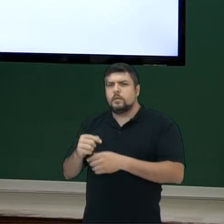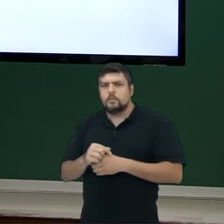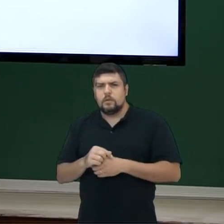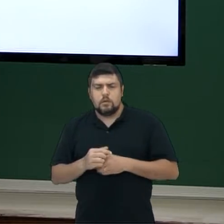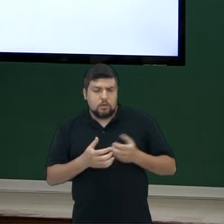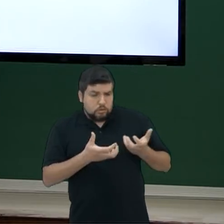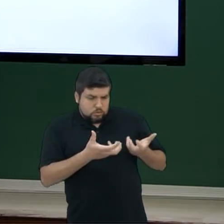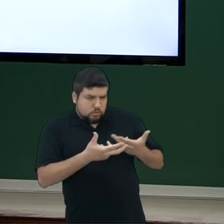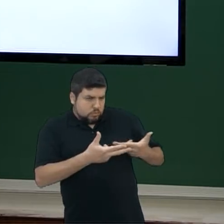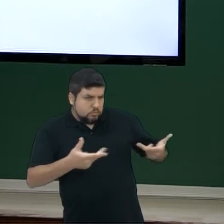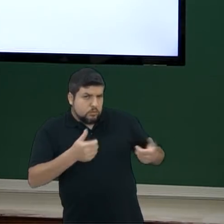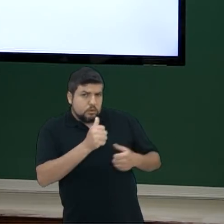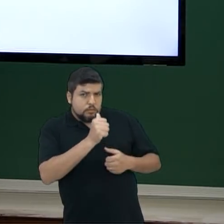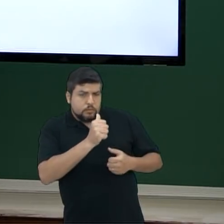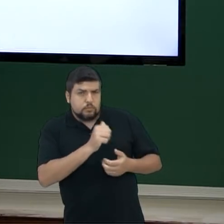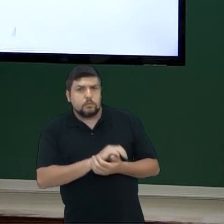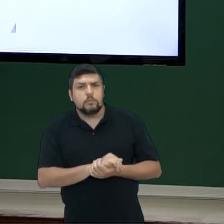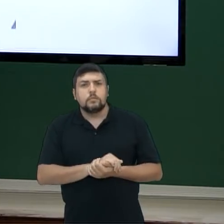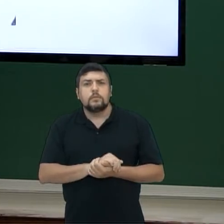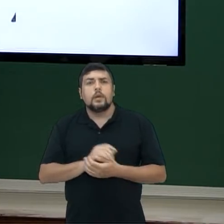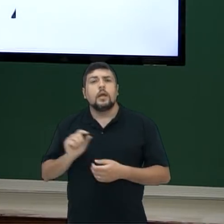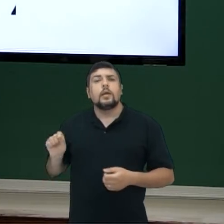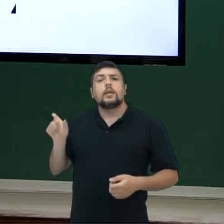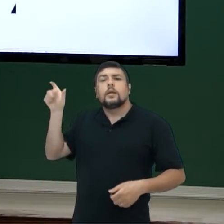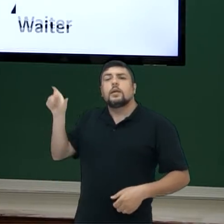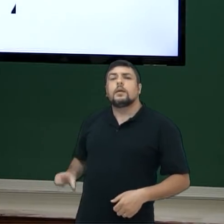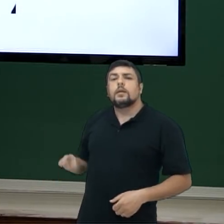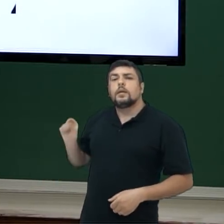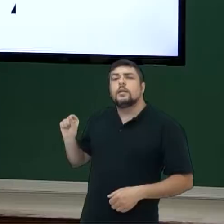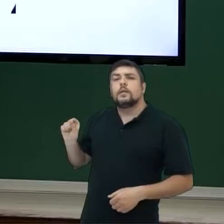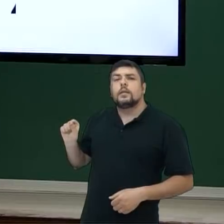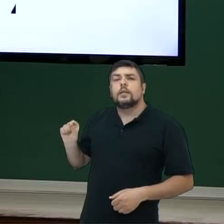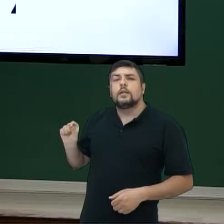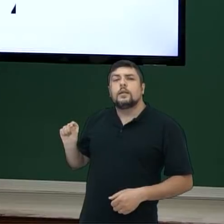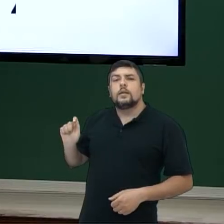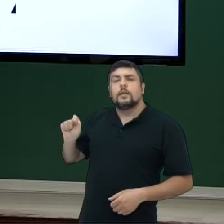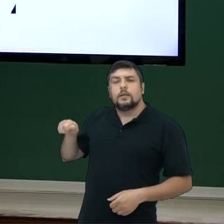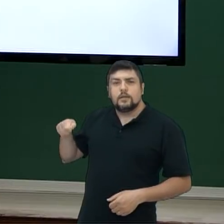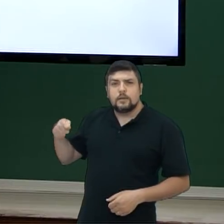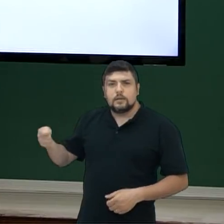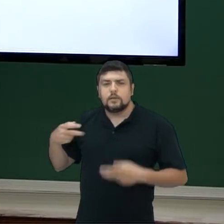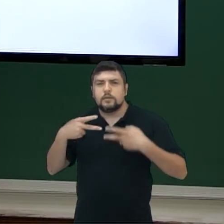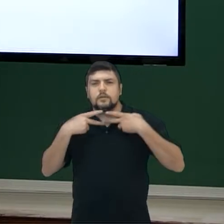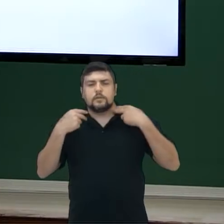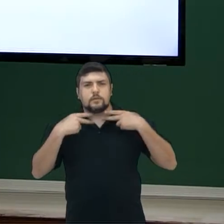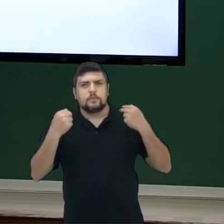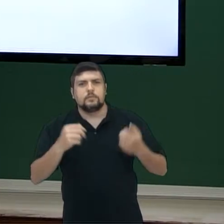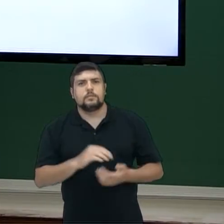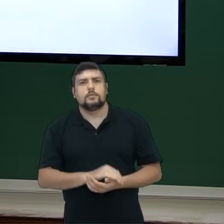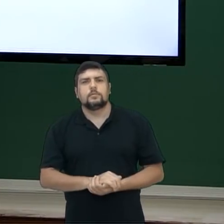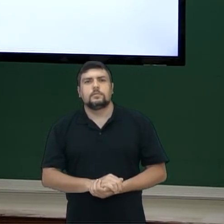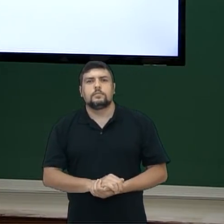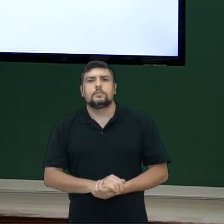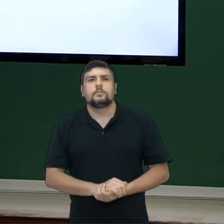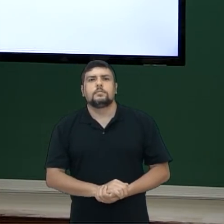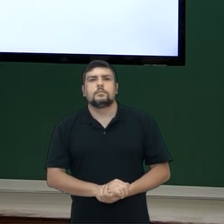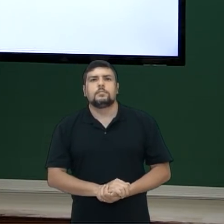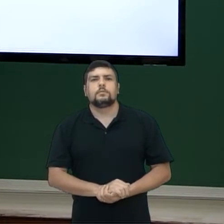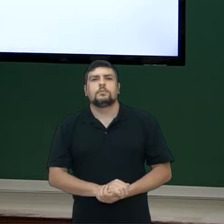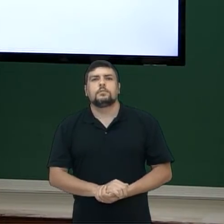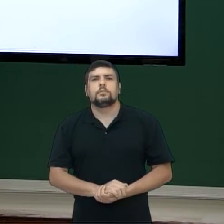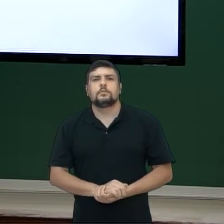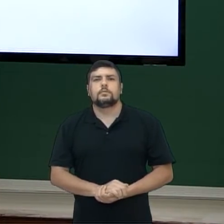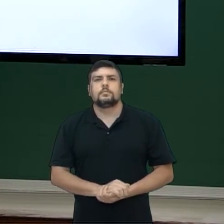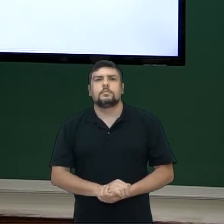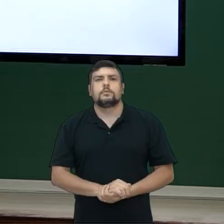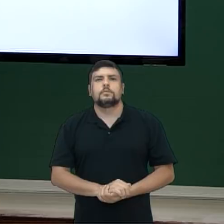de algo para beber? Quem fala isso para você? Só pode ser o waiter. Very good. I need to build this